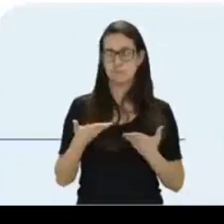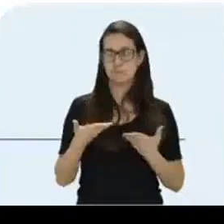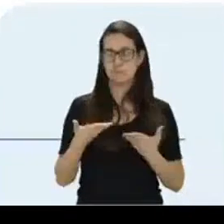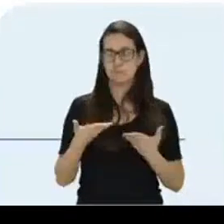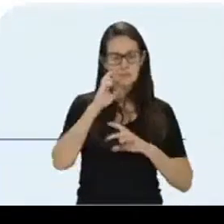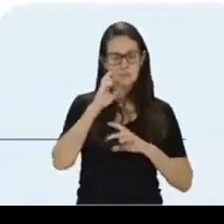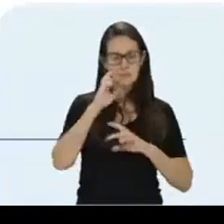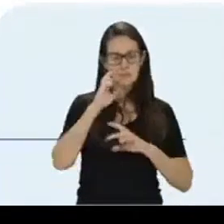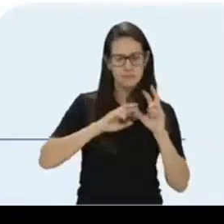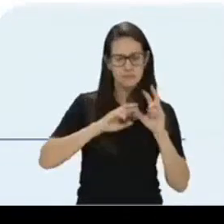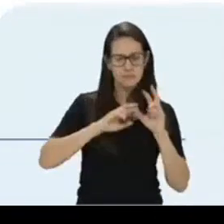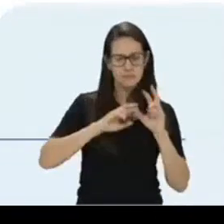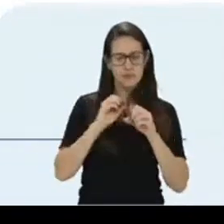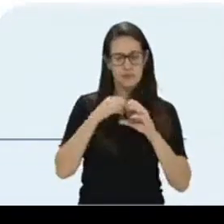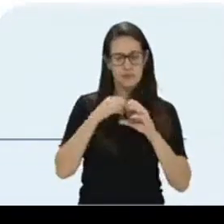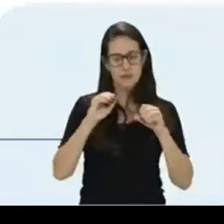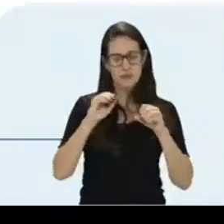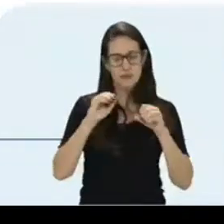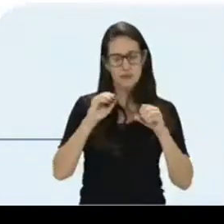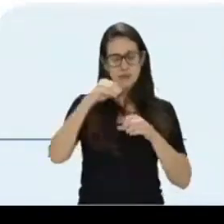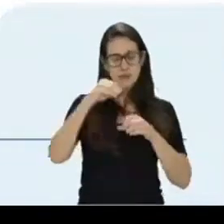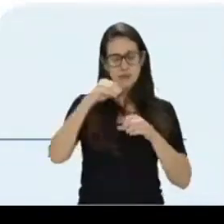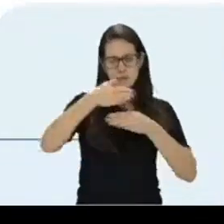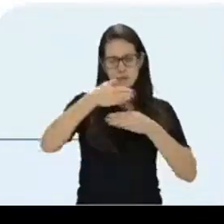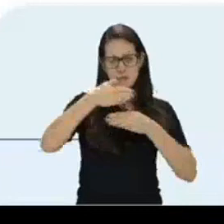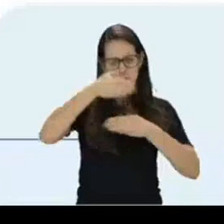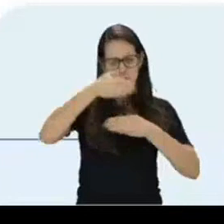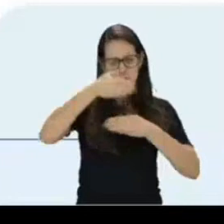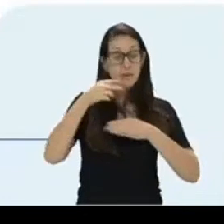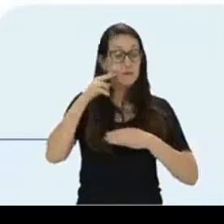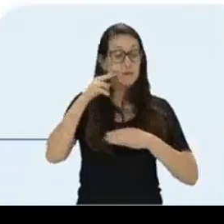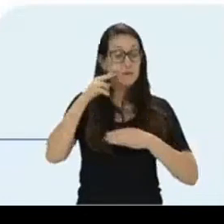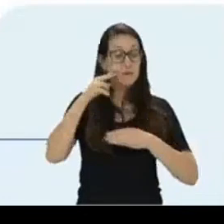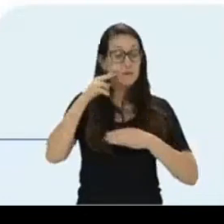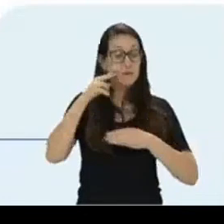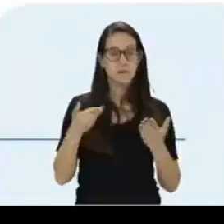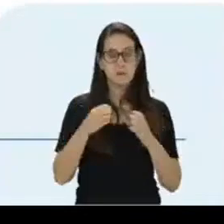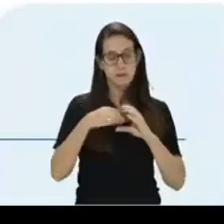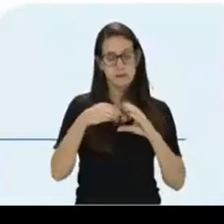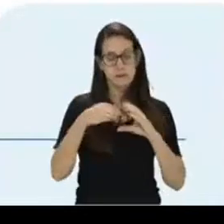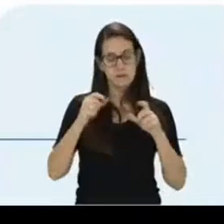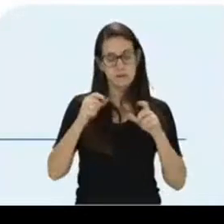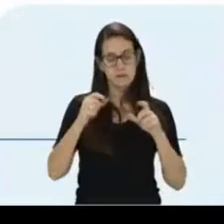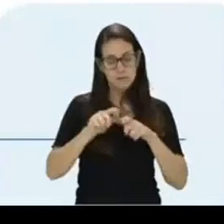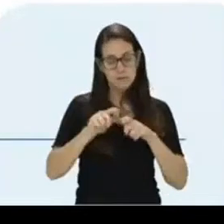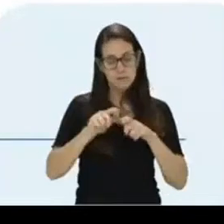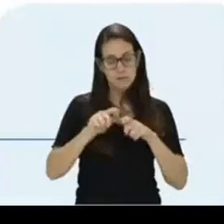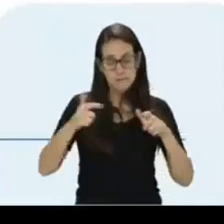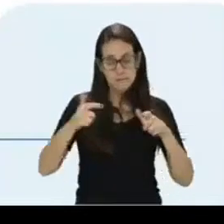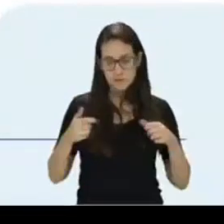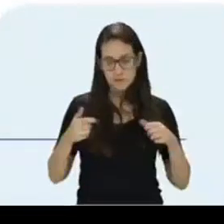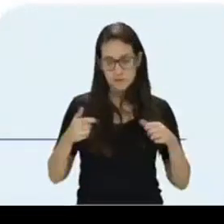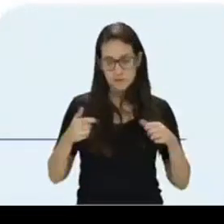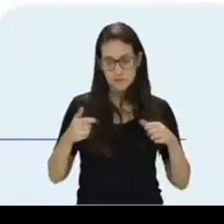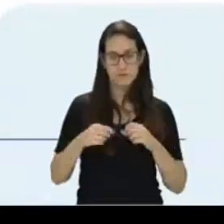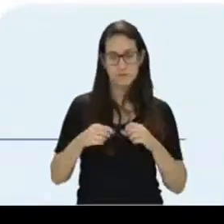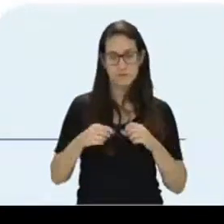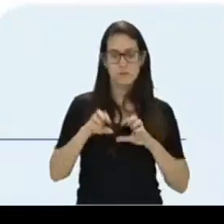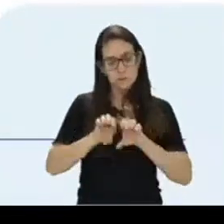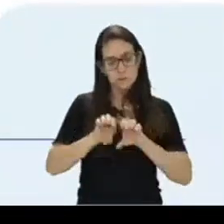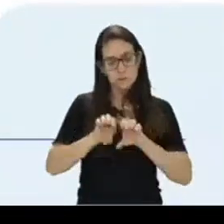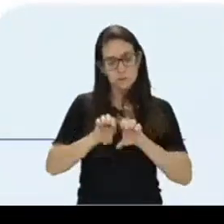observamos, então, a parede celular. Então, nós vamos ver o tamanho dessa célula, vamos ver a morfologia dessa célula e